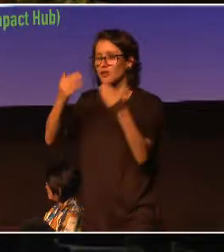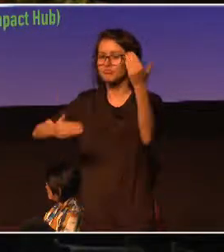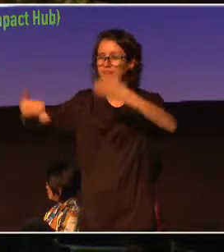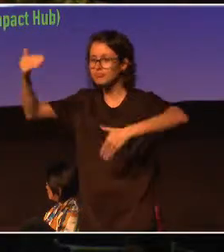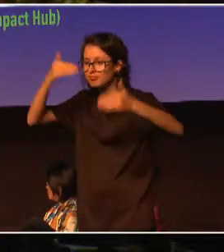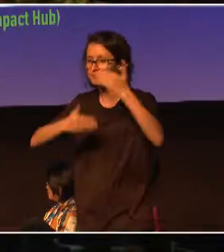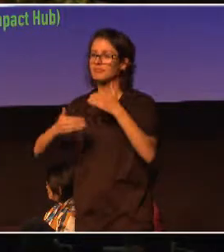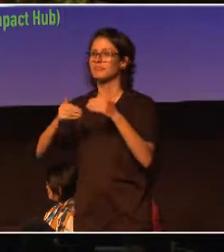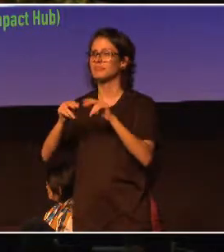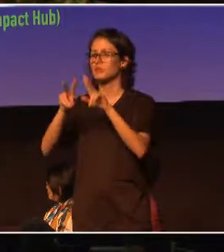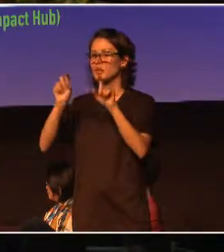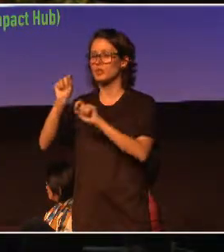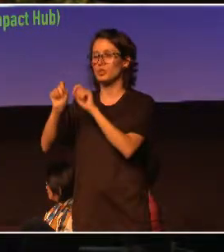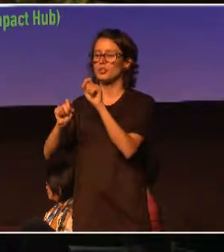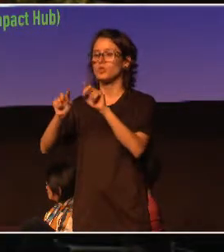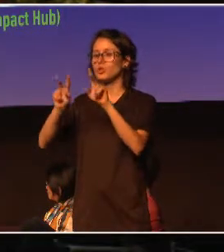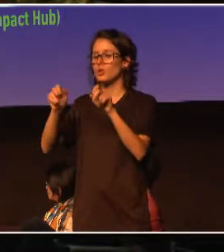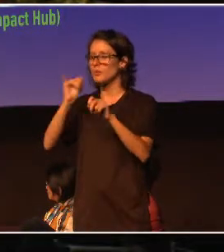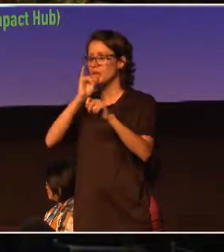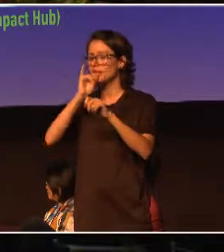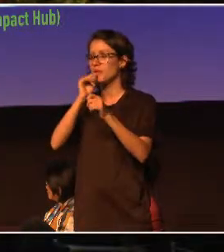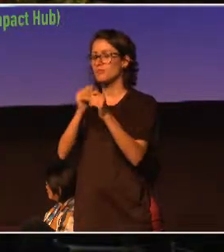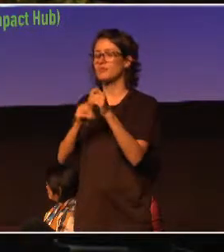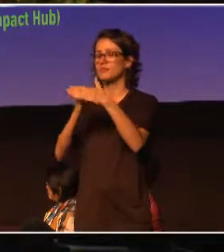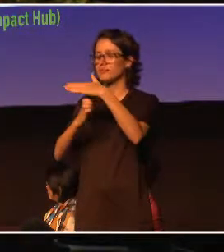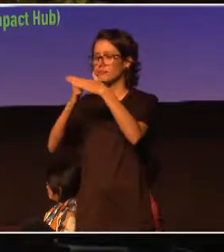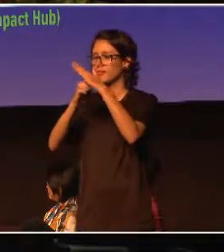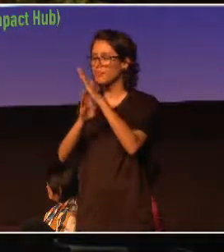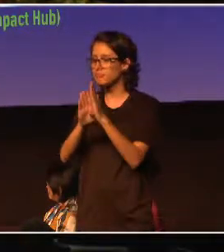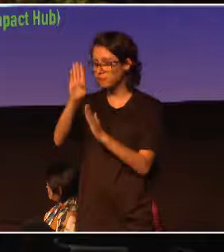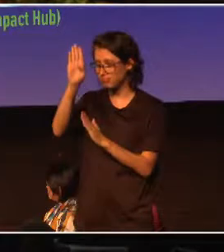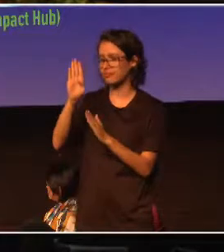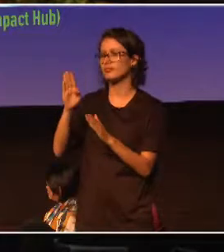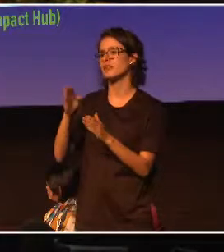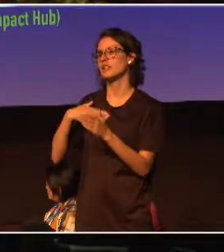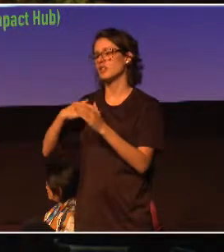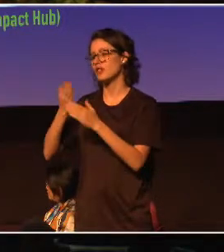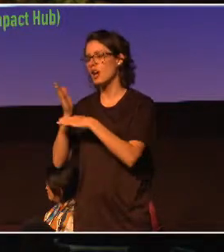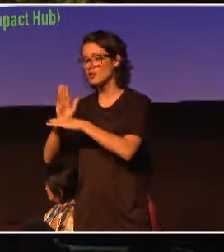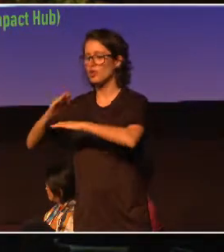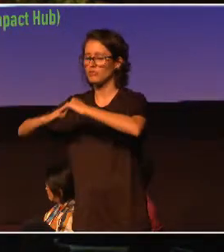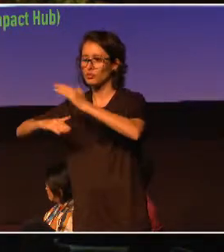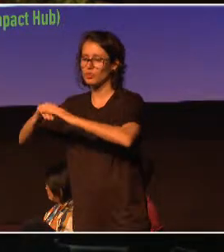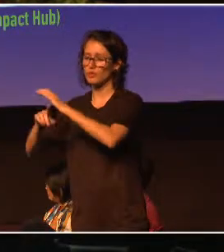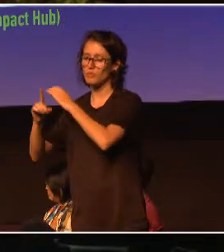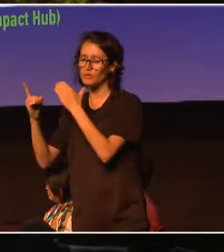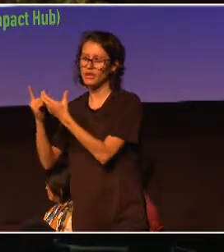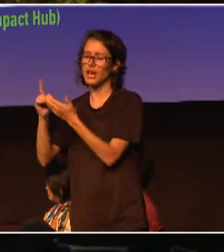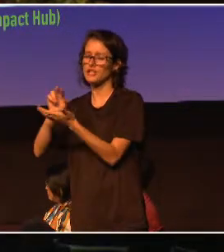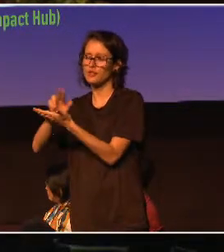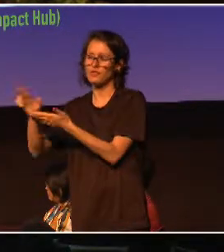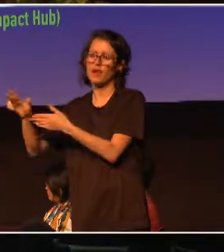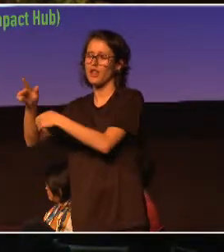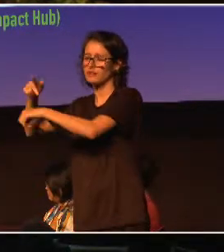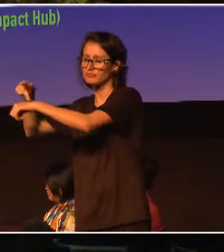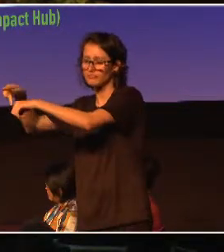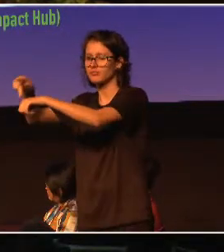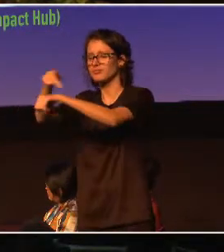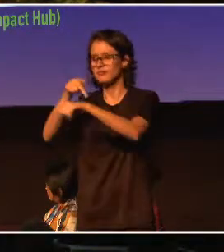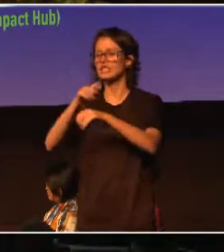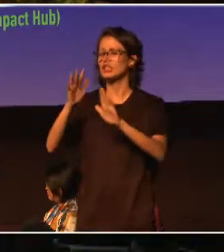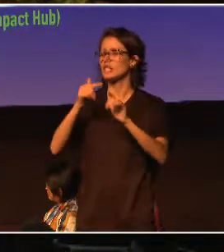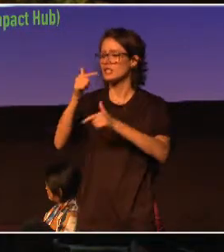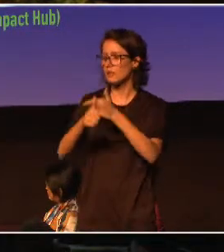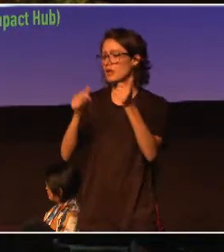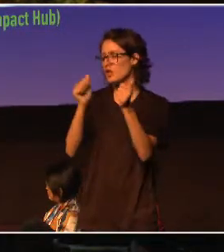startups. Eu construí a comunidade da Startup Grind em Buenos Aires, construí a comunidade Startup Grind em Kuala Lumpur, na Malásia, trabalhei com o governo da